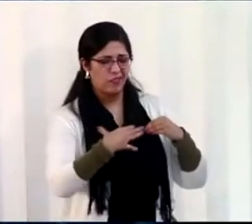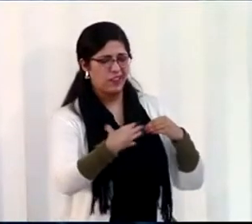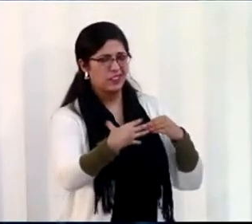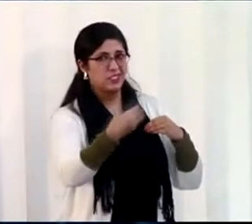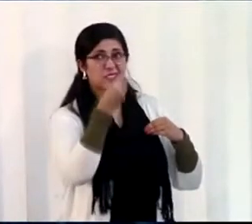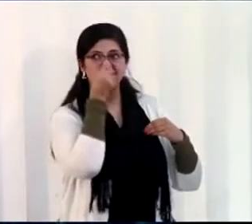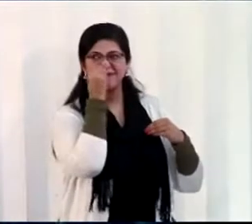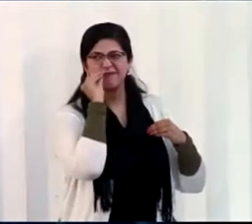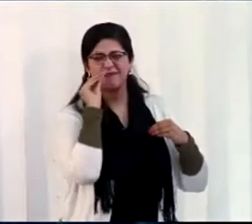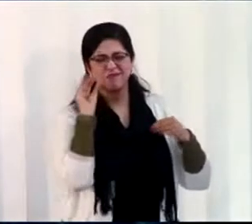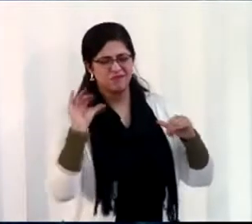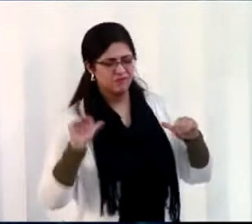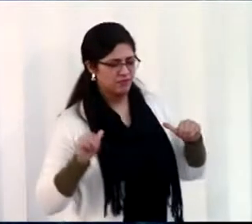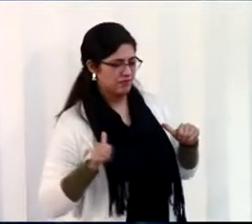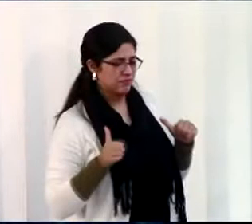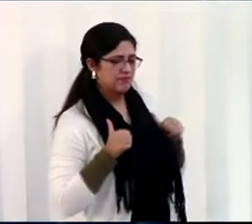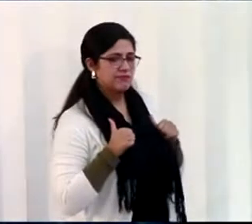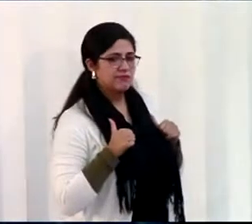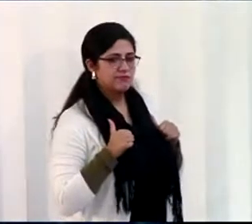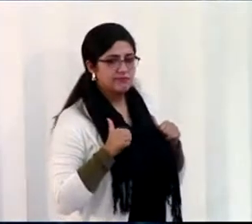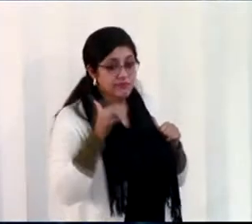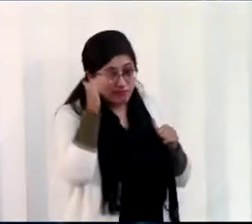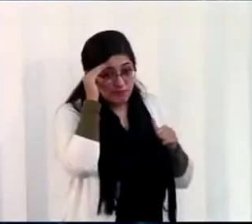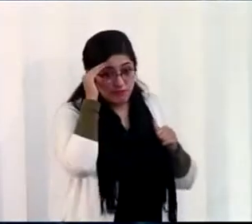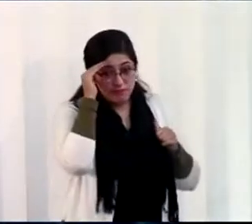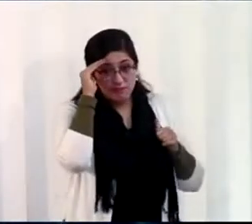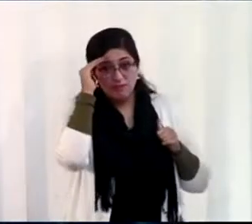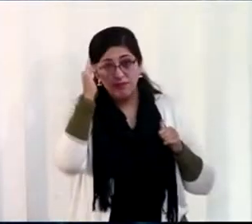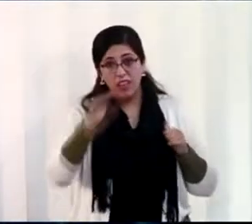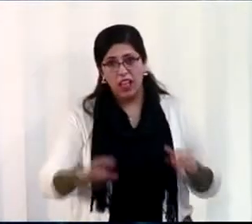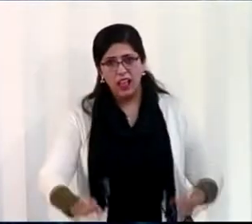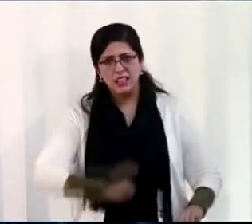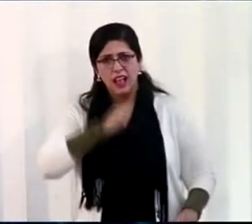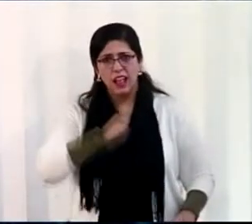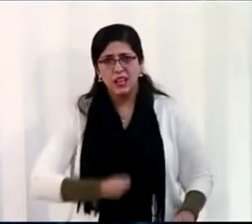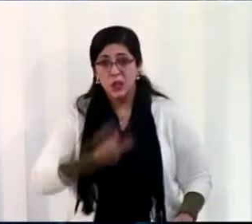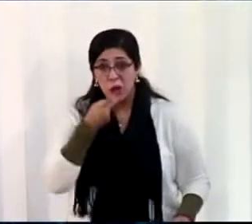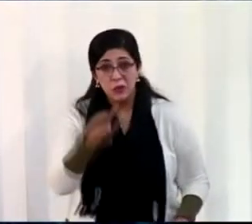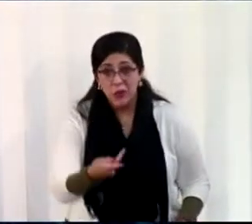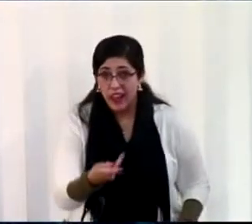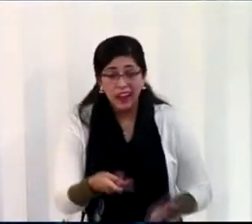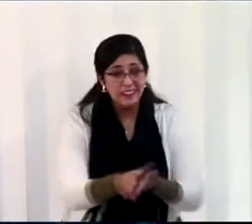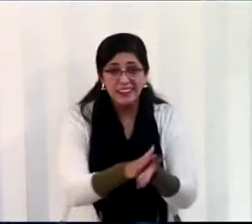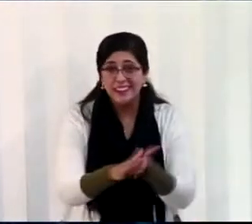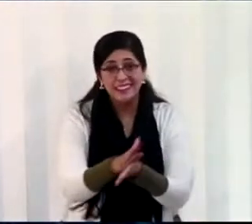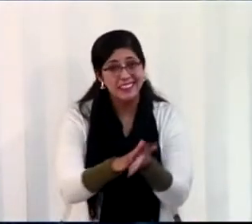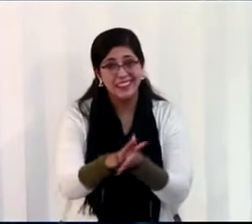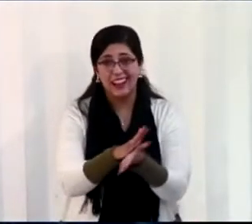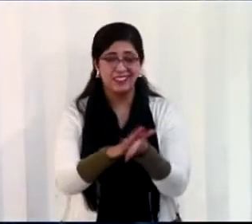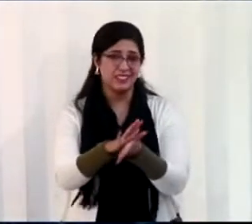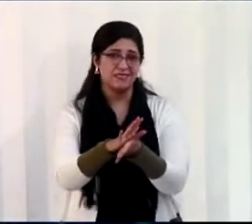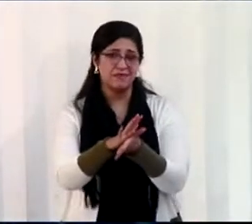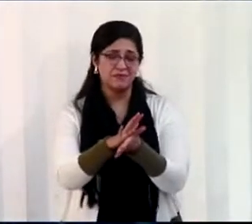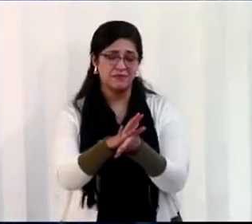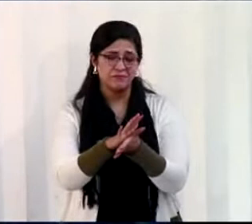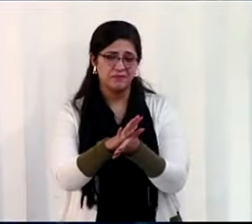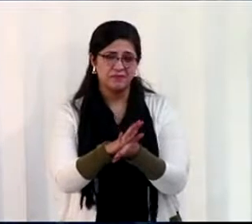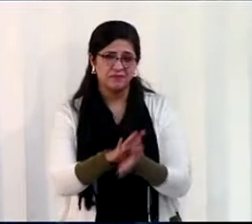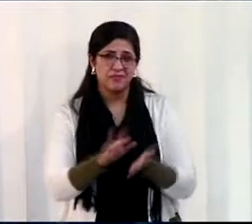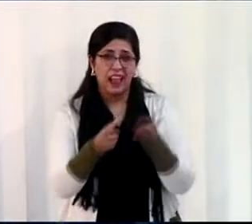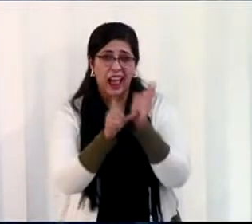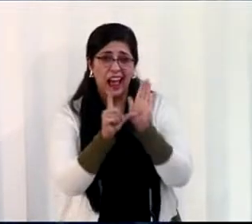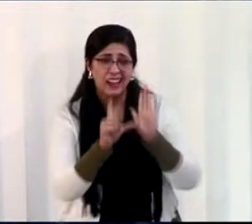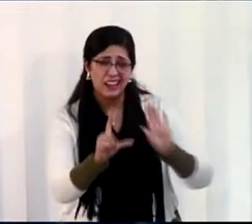Os sacerdotes não disseram: onde está o Senhor? E os que tratavam da lei não me